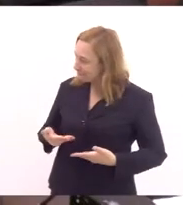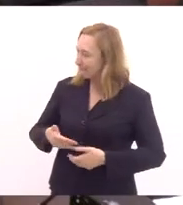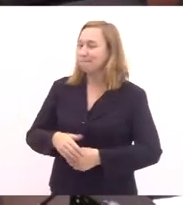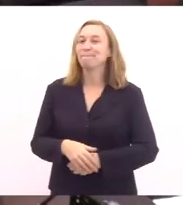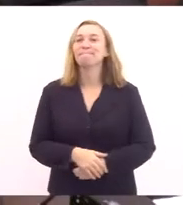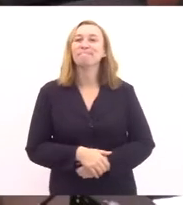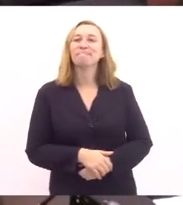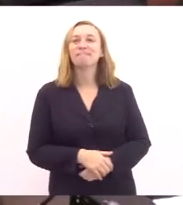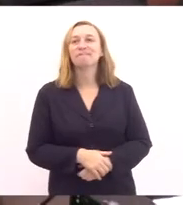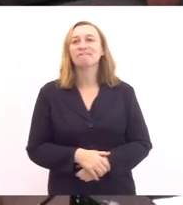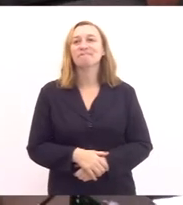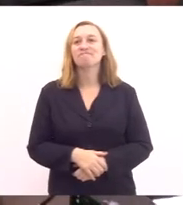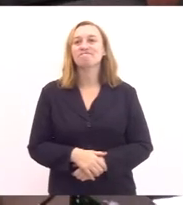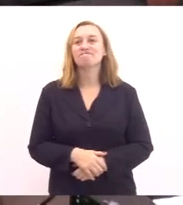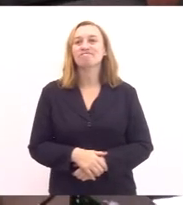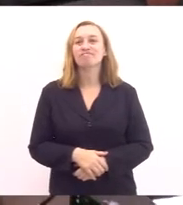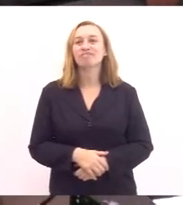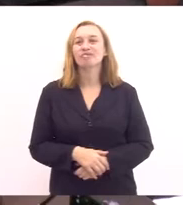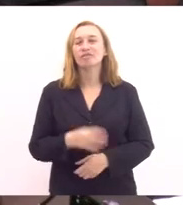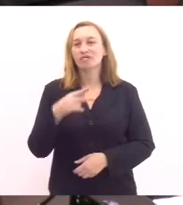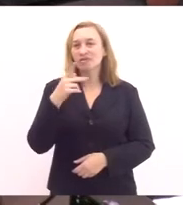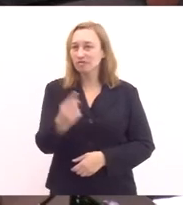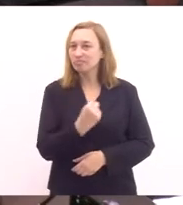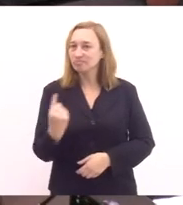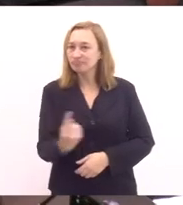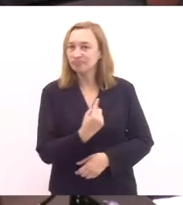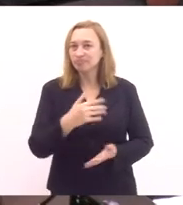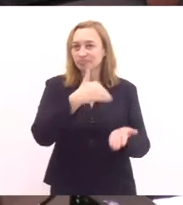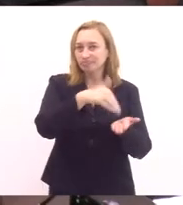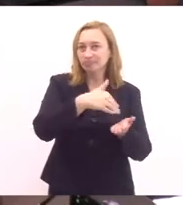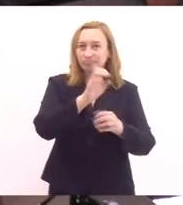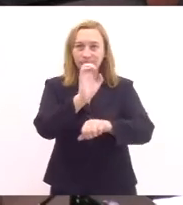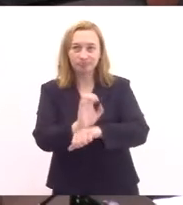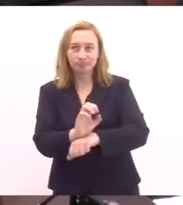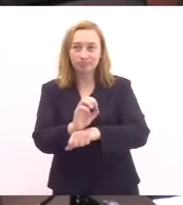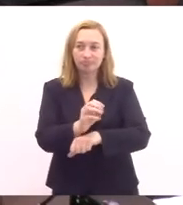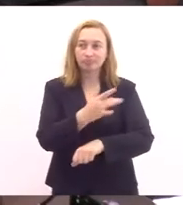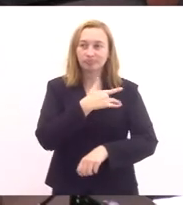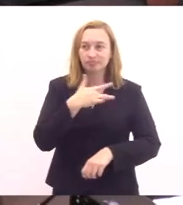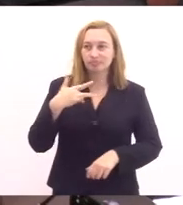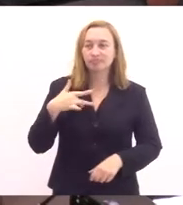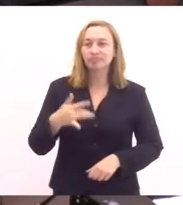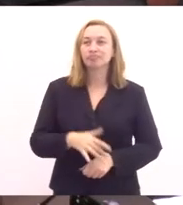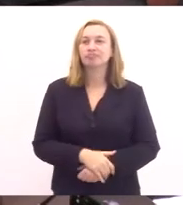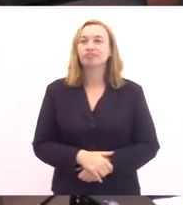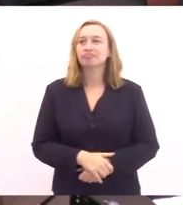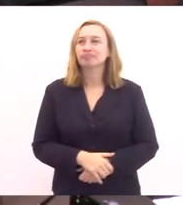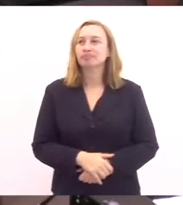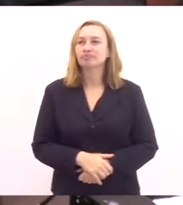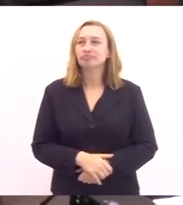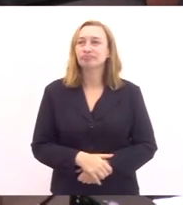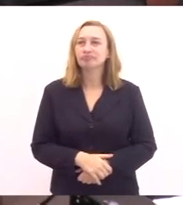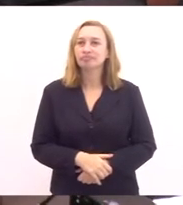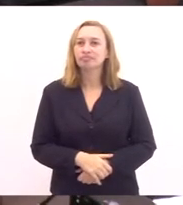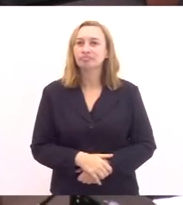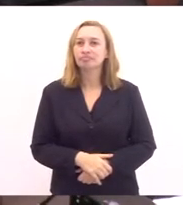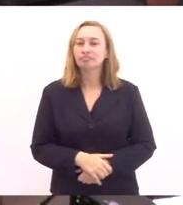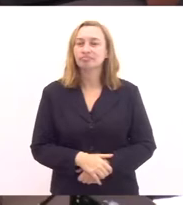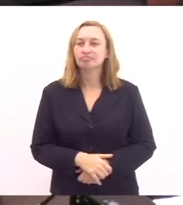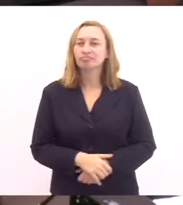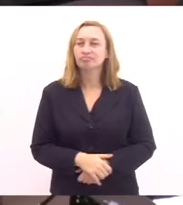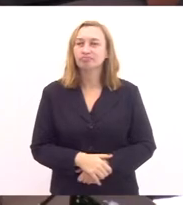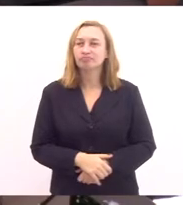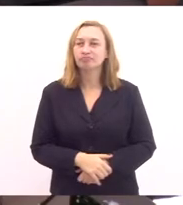né foi imposto a gente a Secretaria Estadual de Saúde é uma coisa que